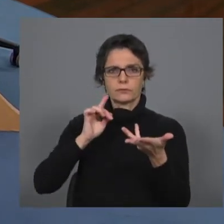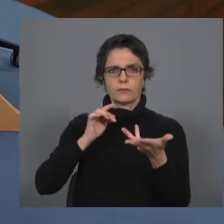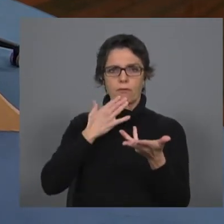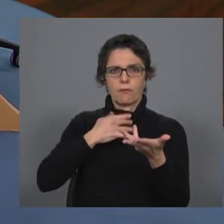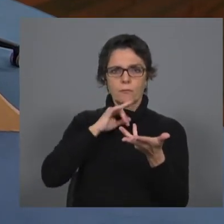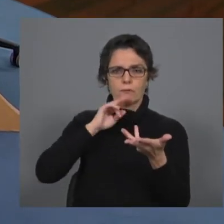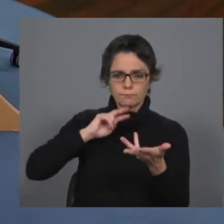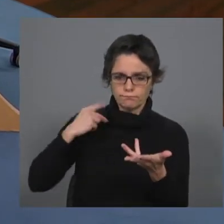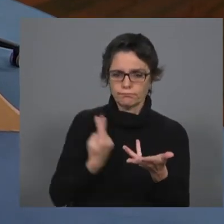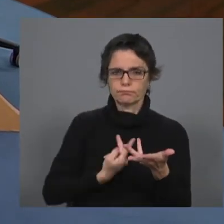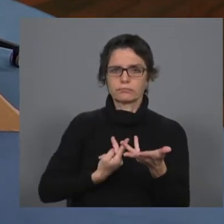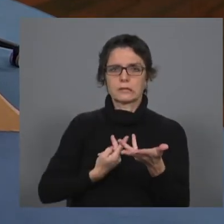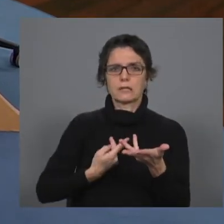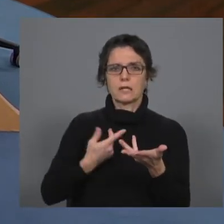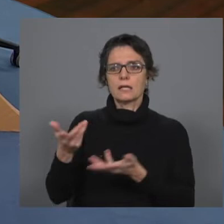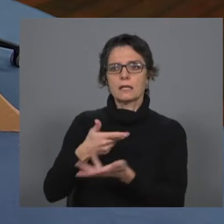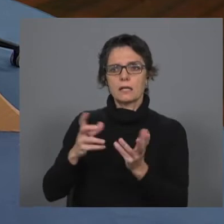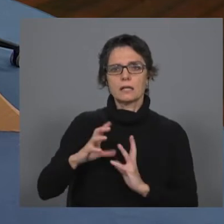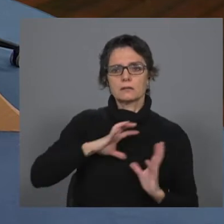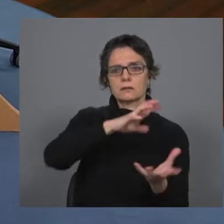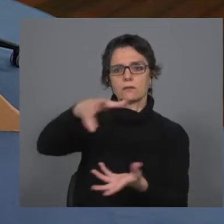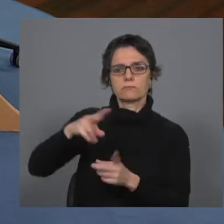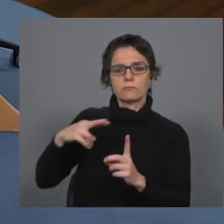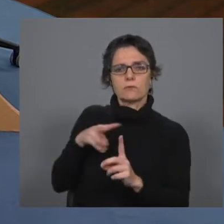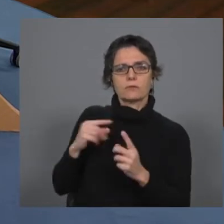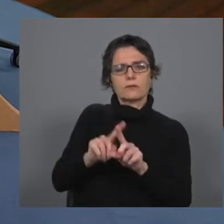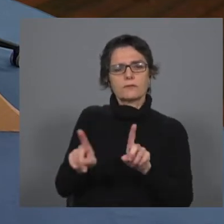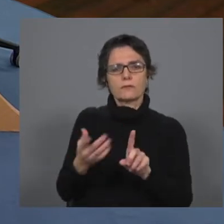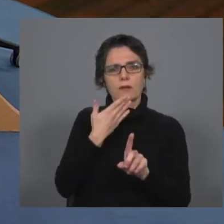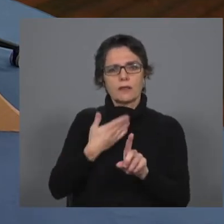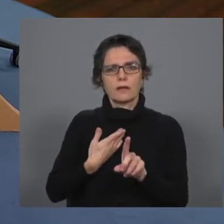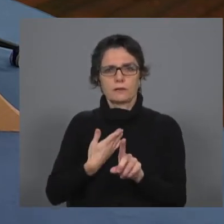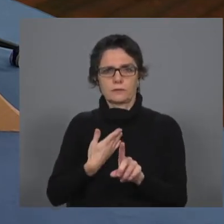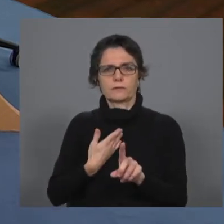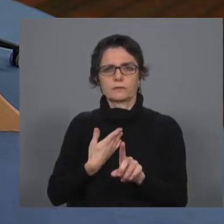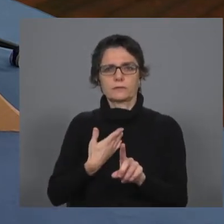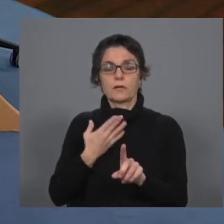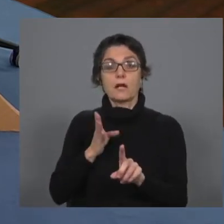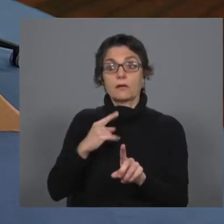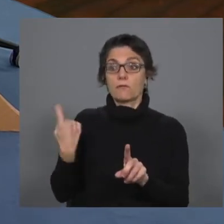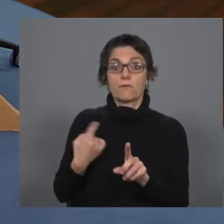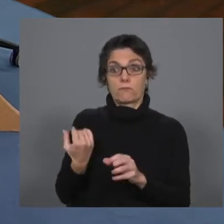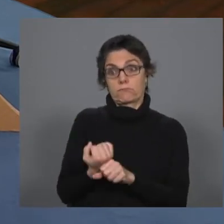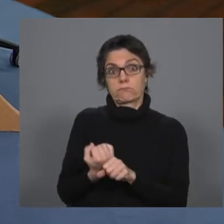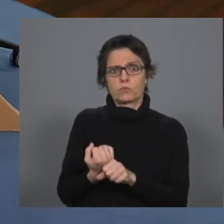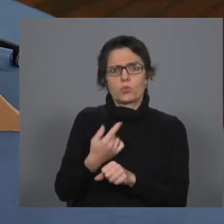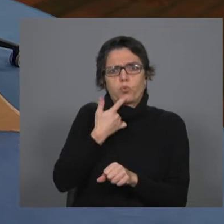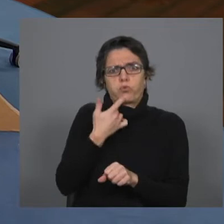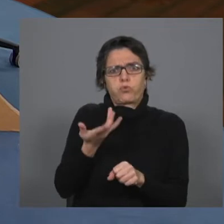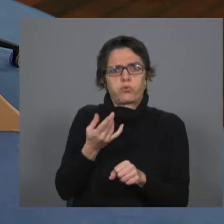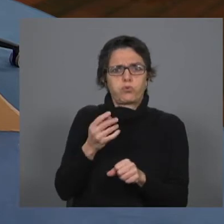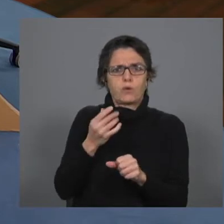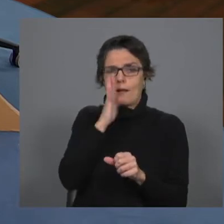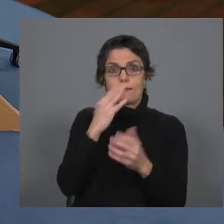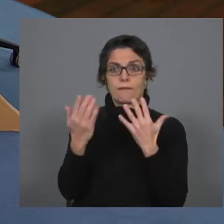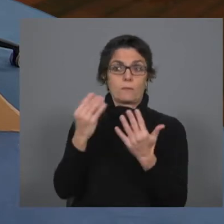nossas relações, na relação com o mundo. Acho que já se vai fazendo muito mais, pelo menos, do que se fazia há uns anos e é um